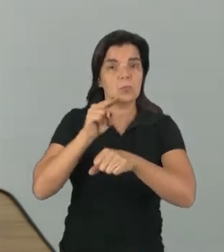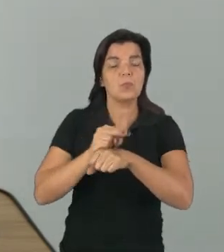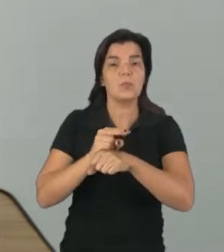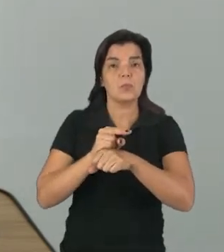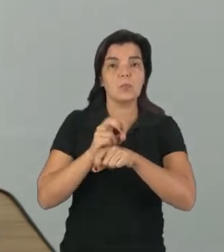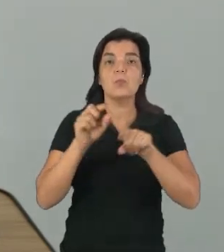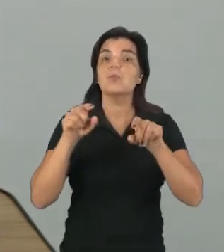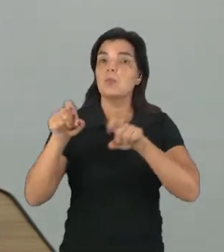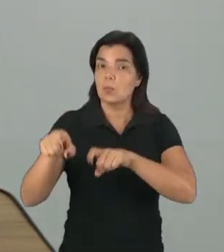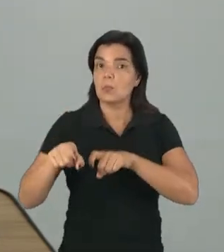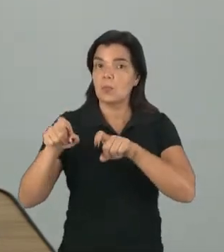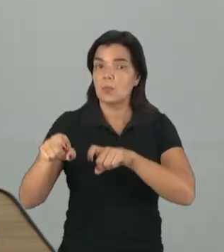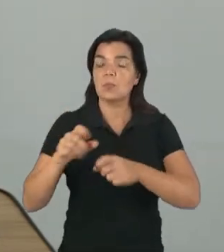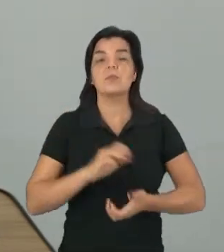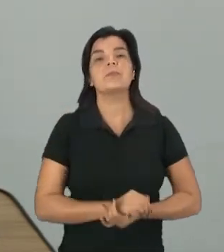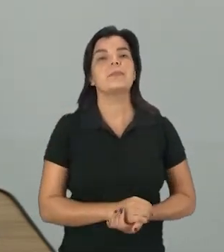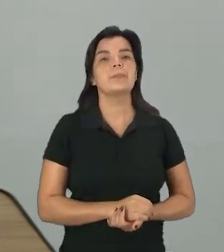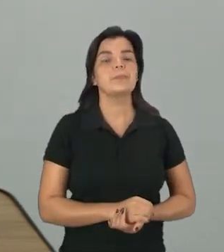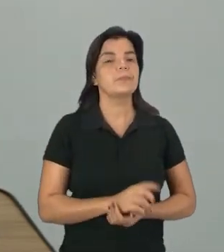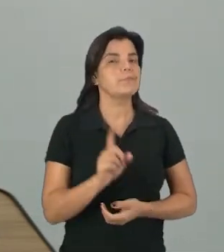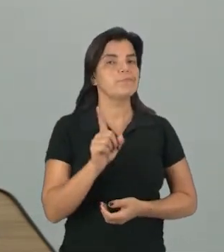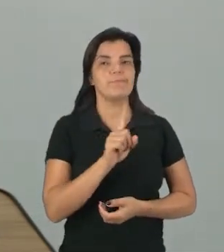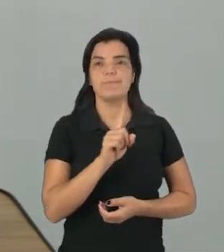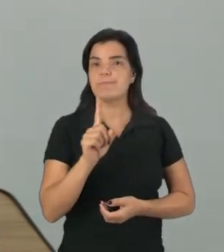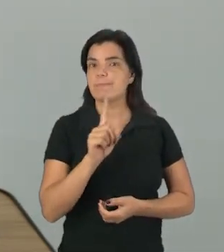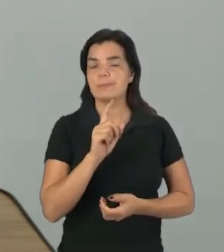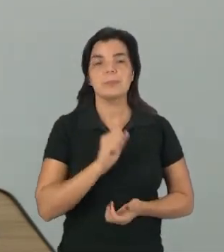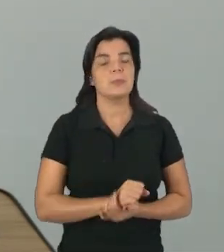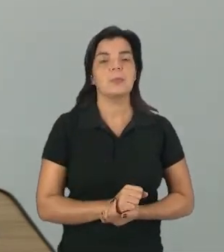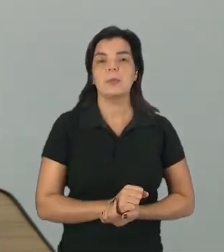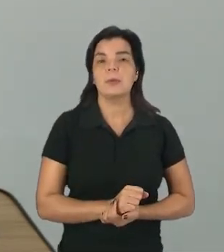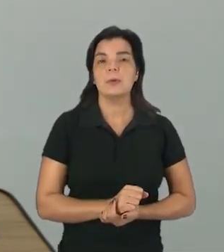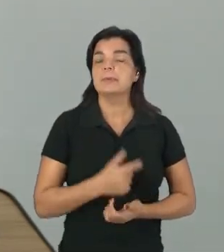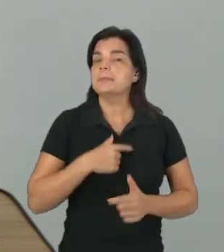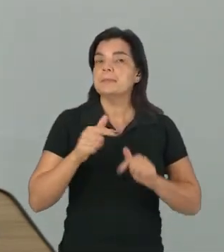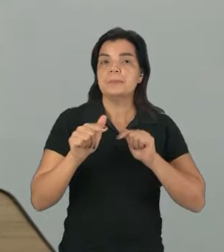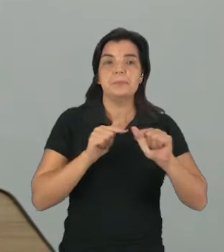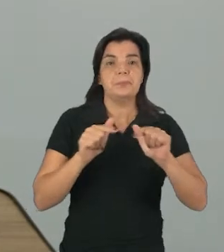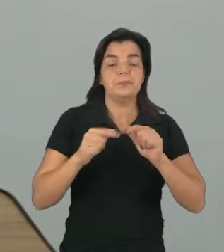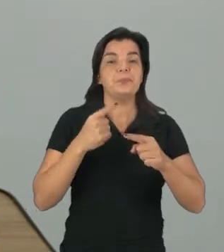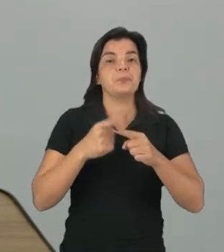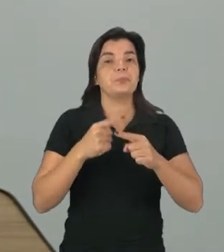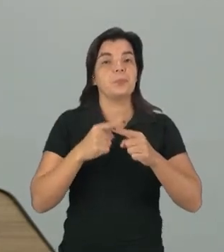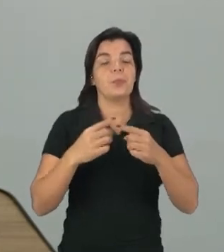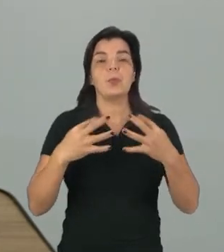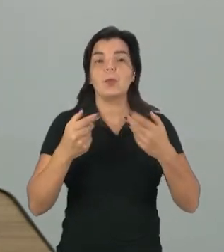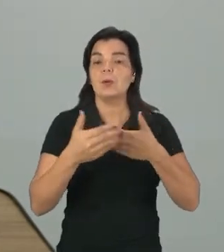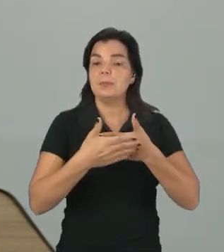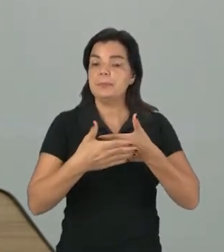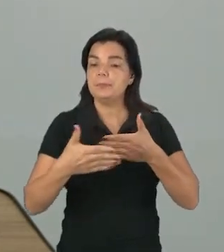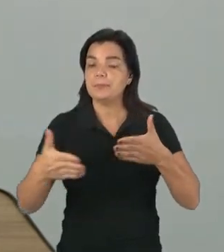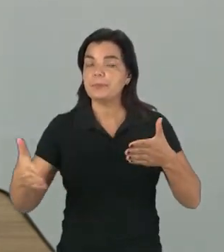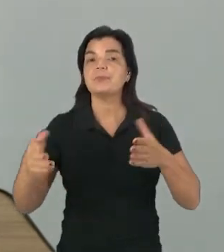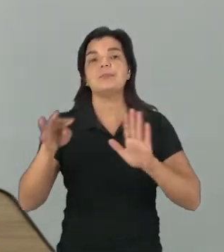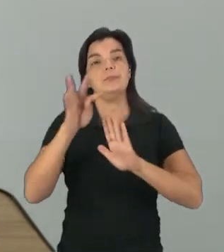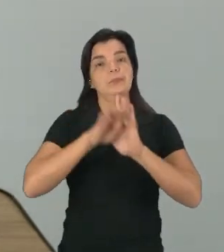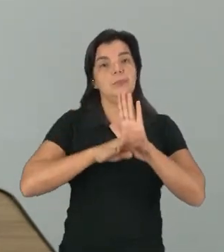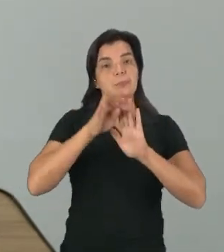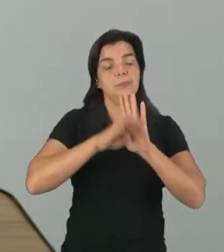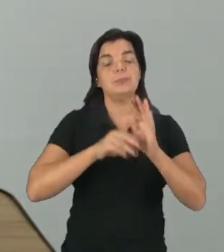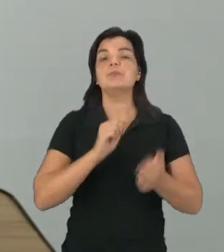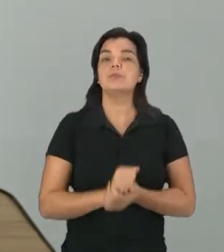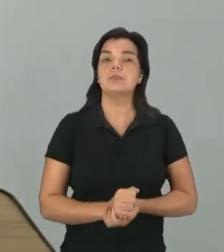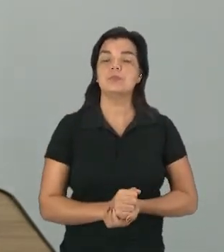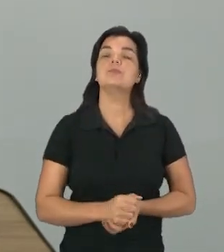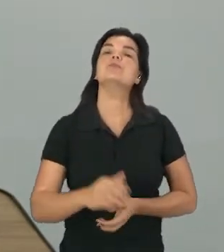do seu sítio. E aí, turminha? Não, ele não estava trabalhando, porque todo no decorrer do texto nós conseguimos perceber que